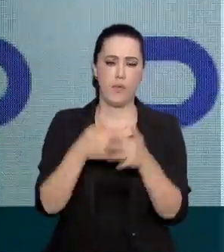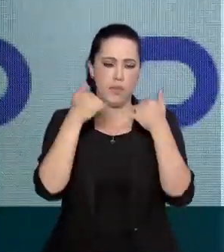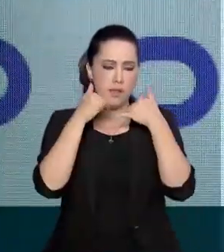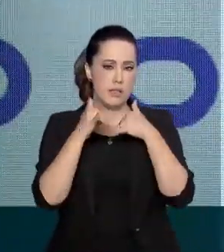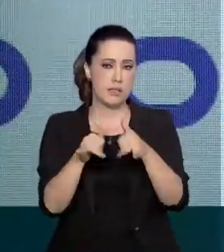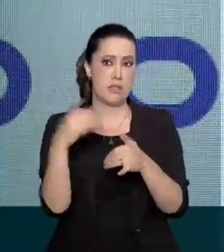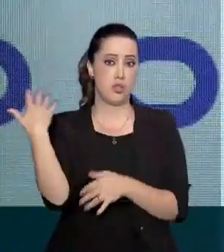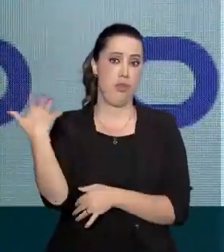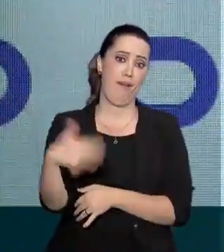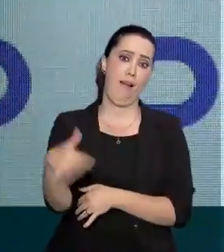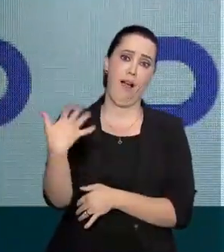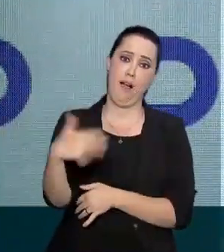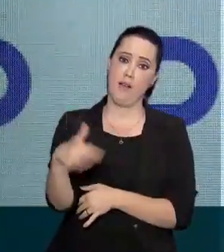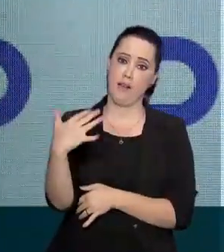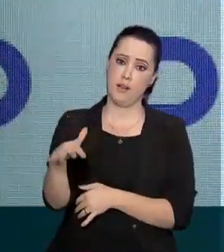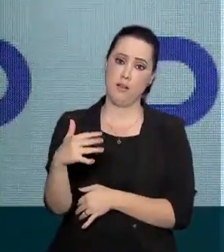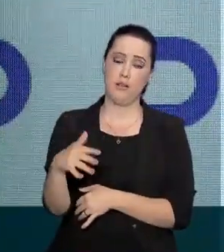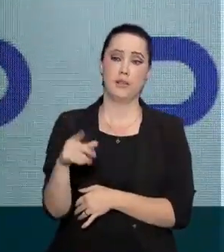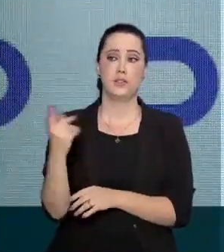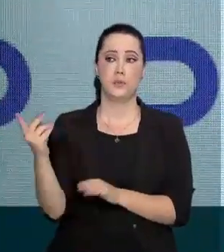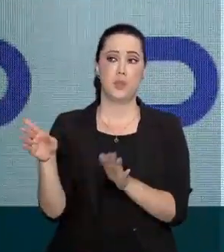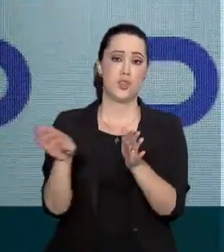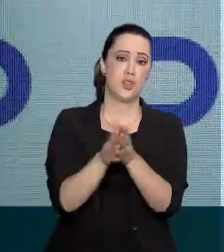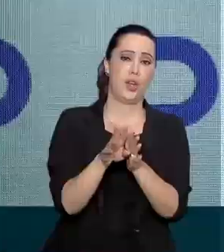energia caríssima que vai para Roraima.